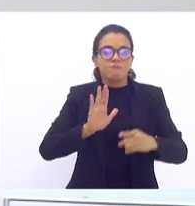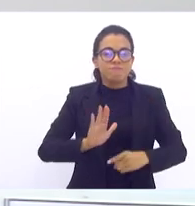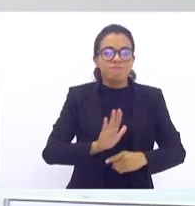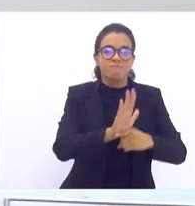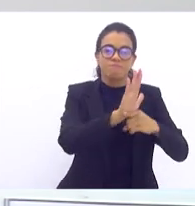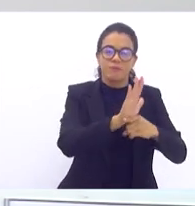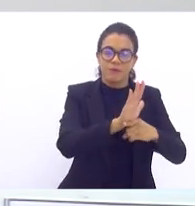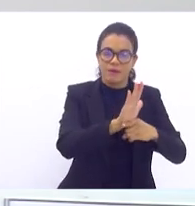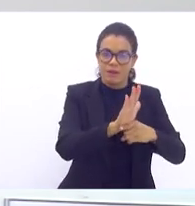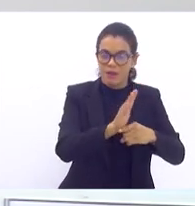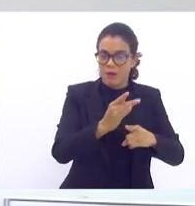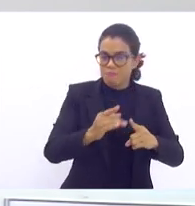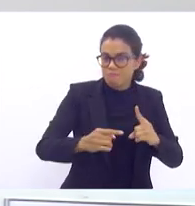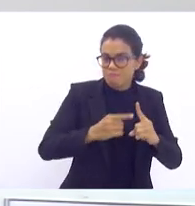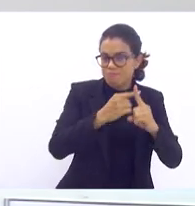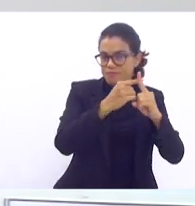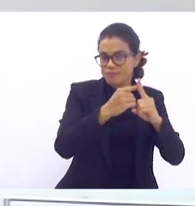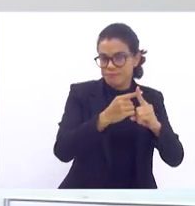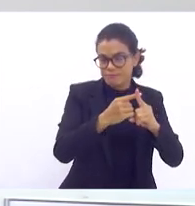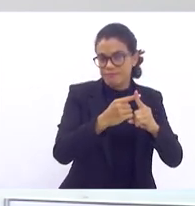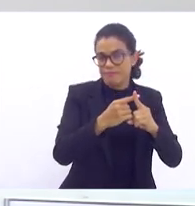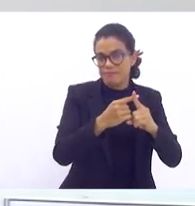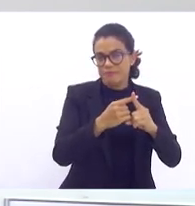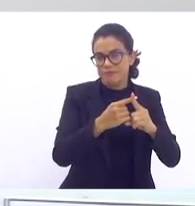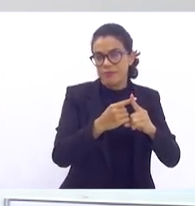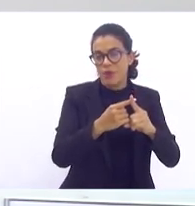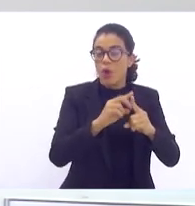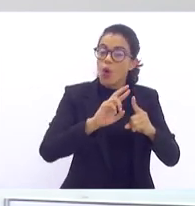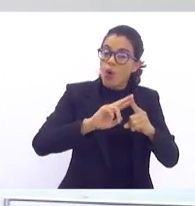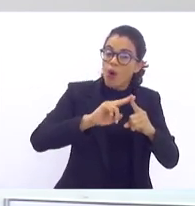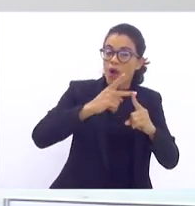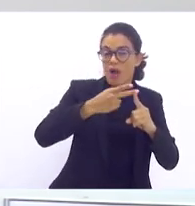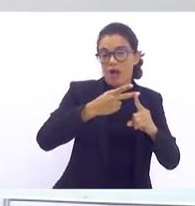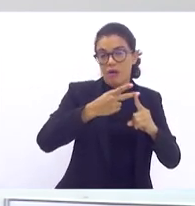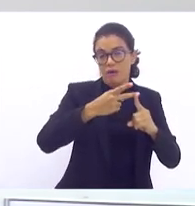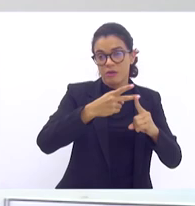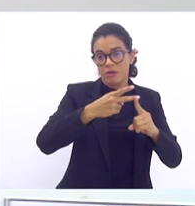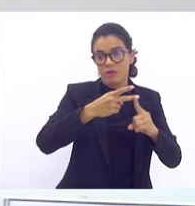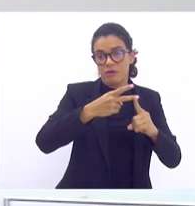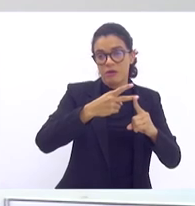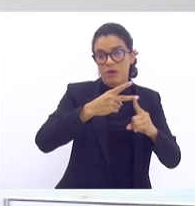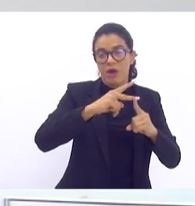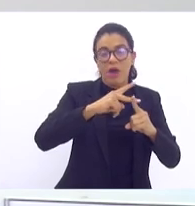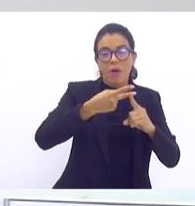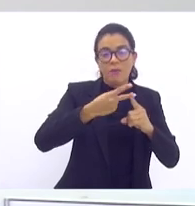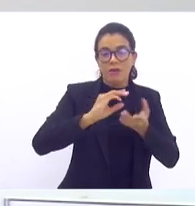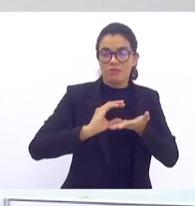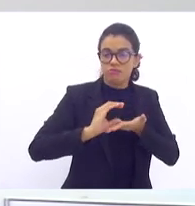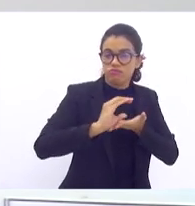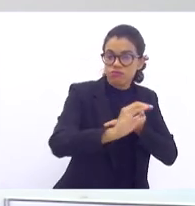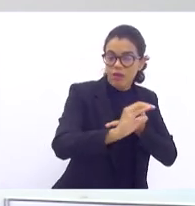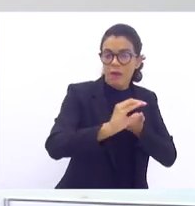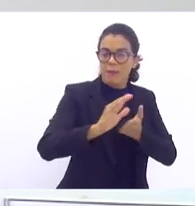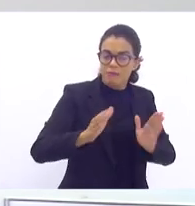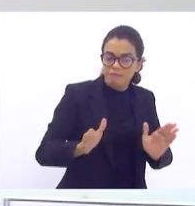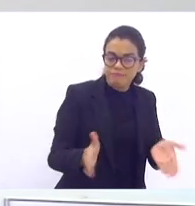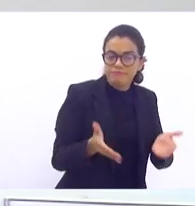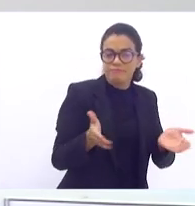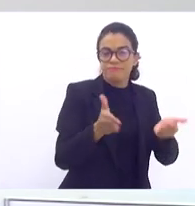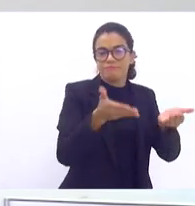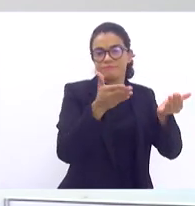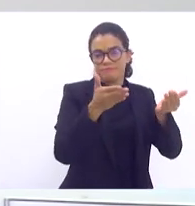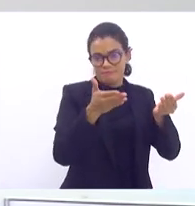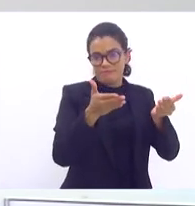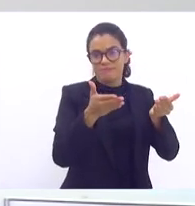ou até uma um aumento de repasse para estimular